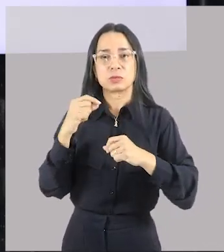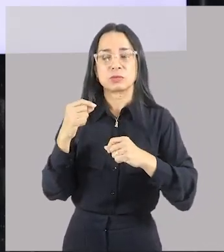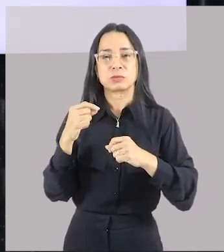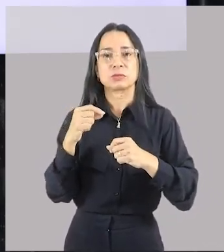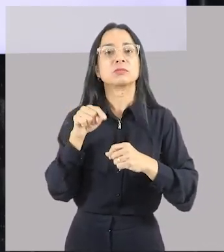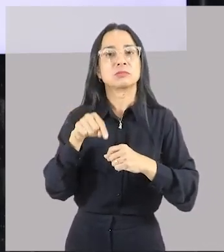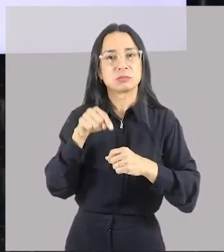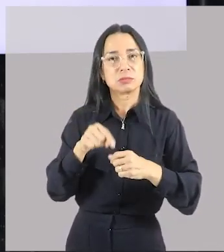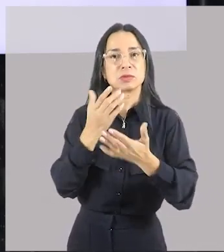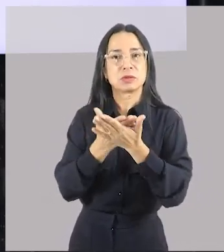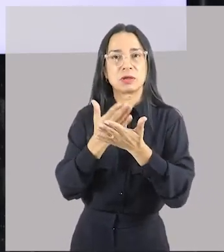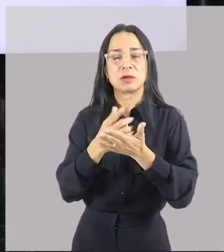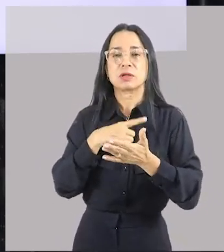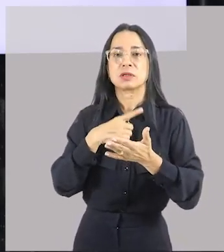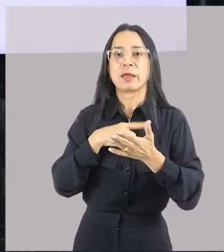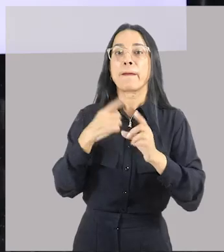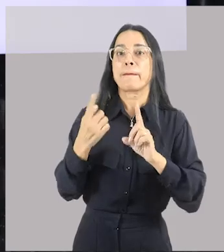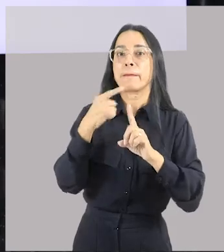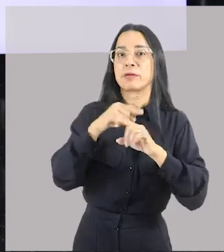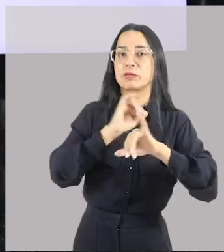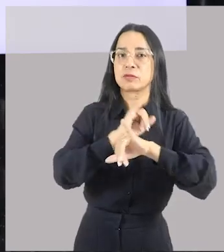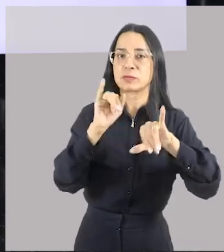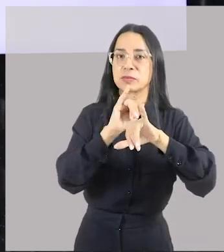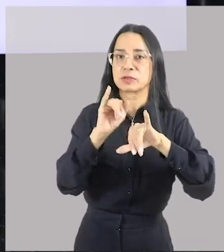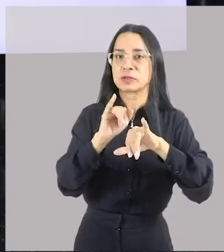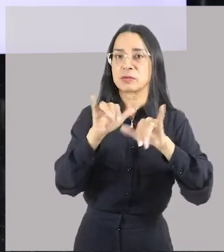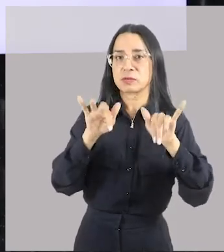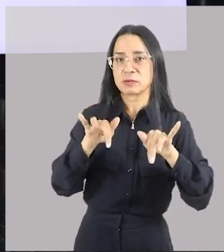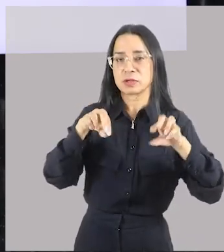aula para você obter maiores informações, beleza? Então